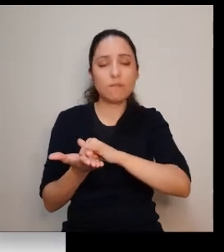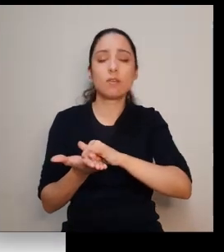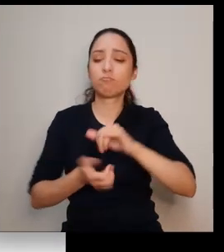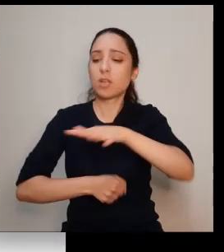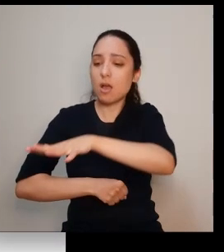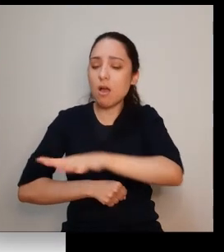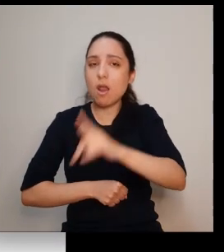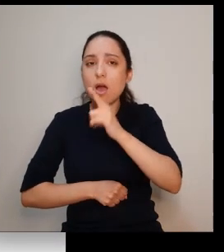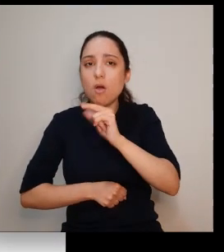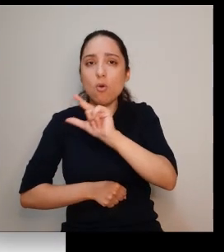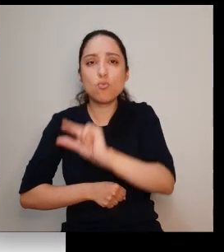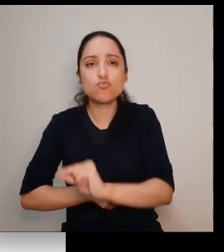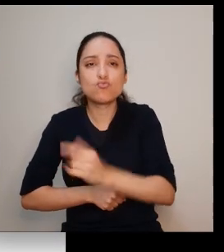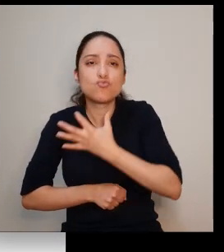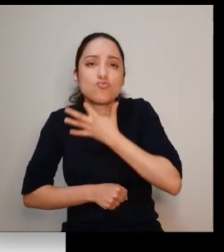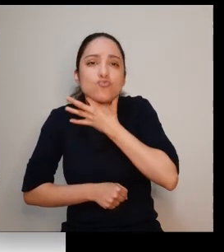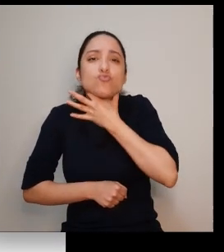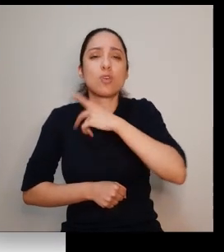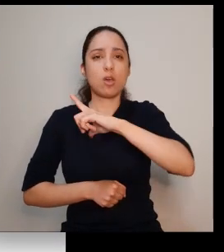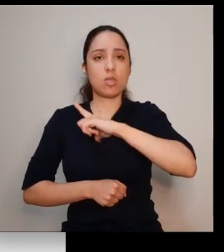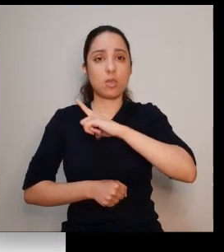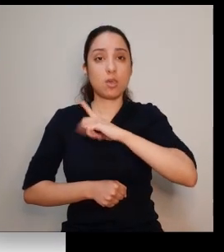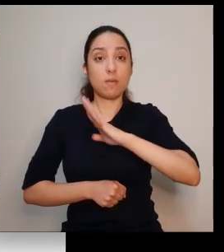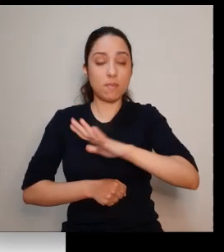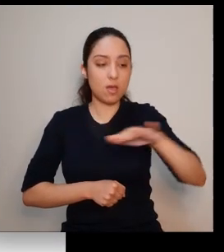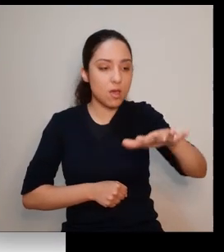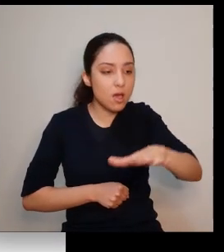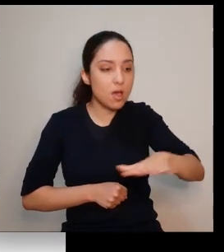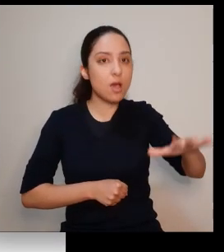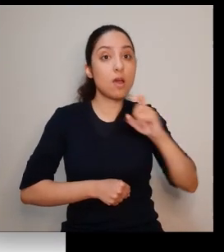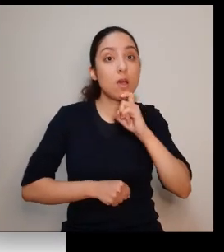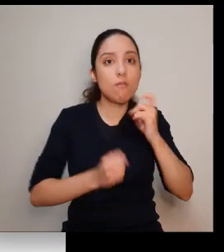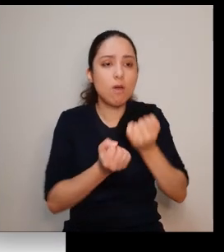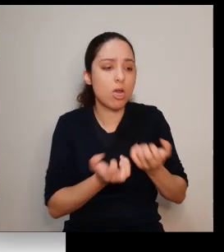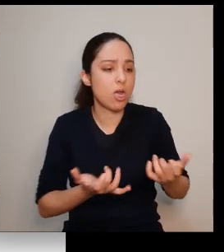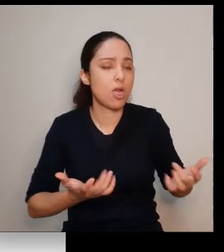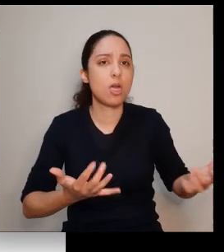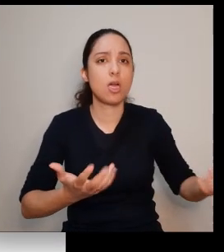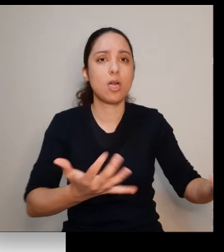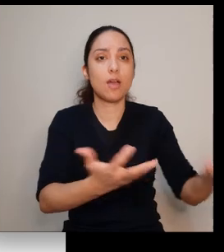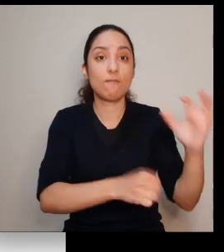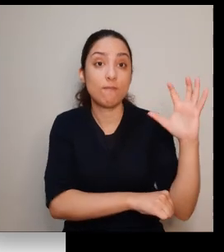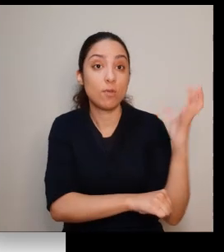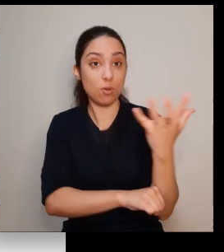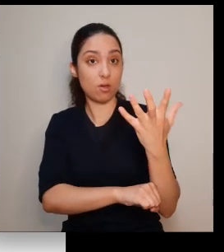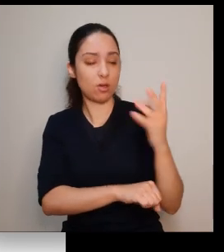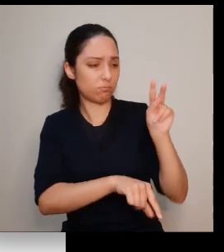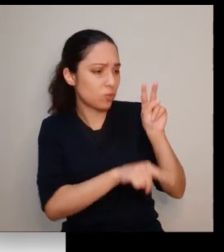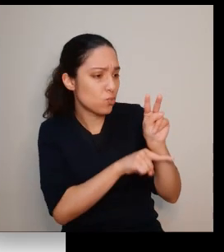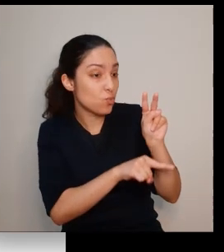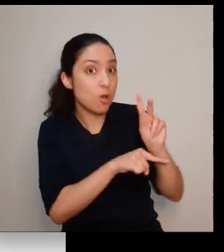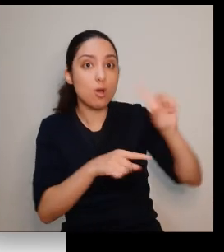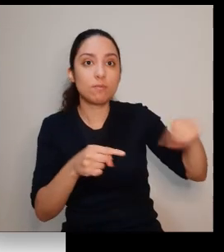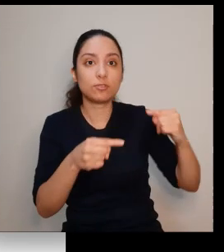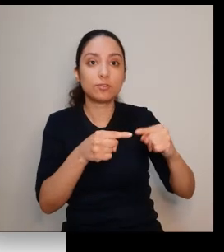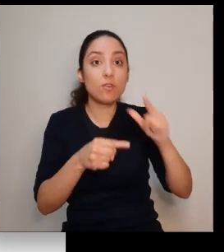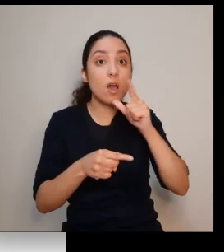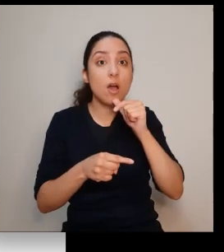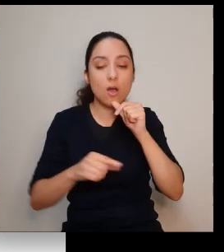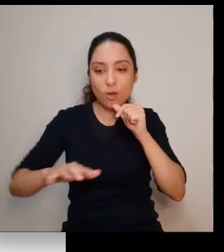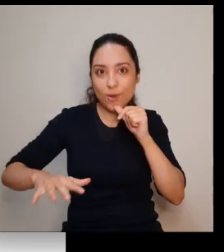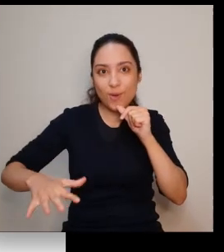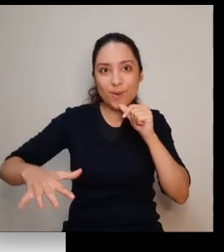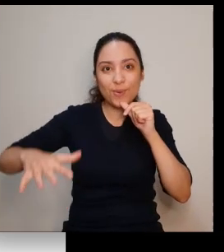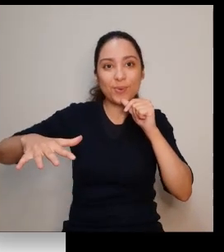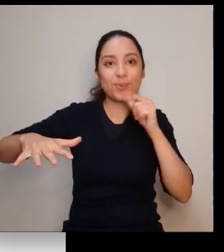A conservação de áreas naturais para fortalecer a segurança hídrica, como fez a cidade de Nova York após uma crise hídrica severa na década